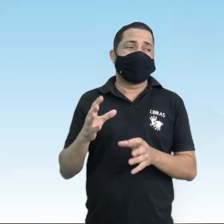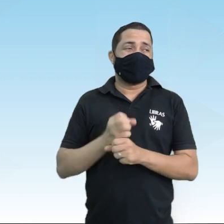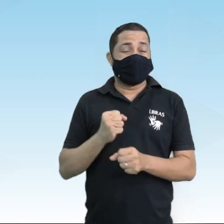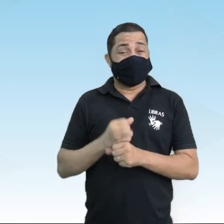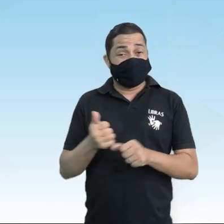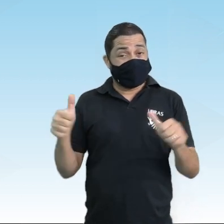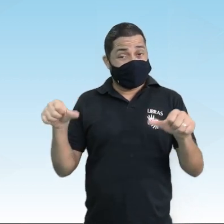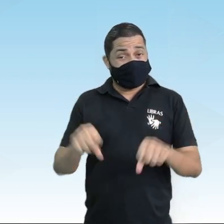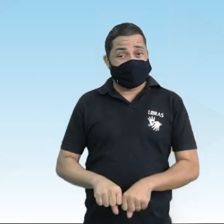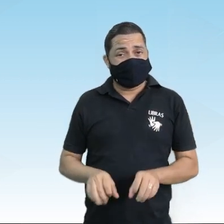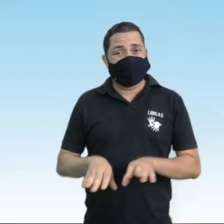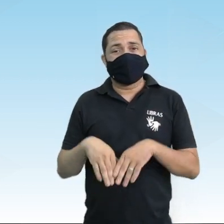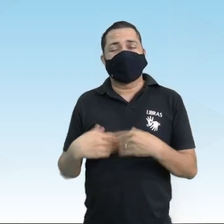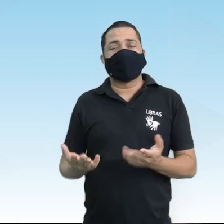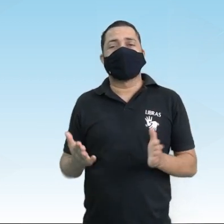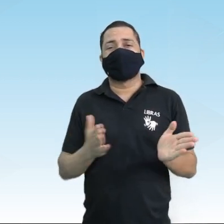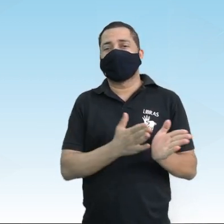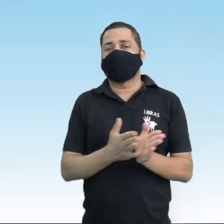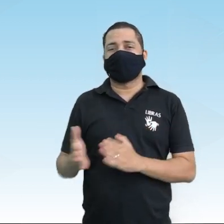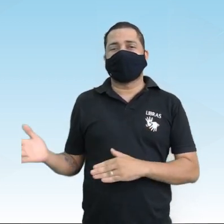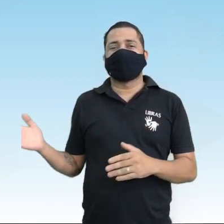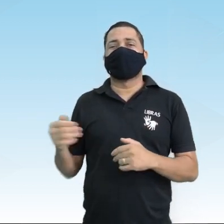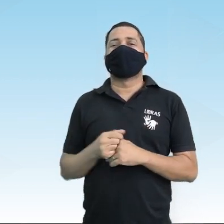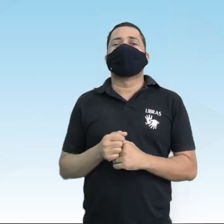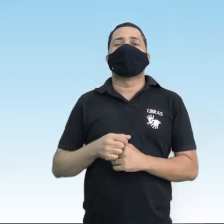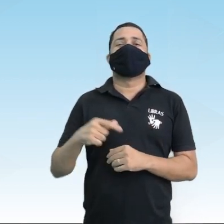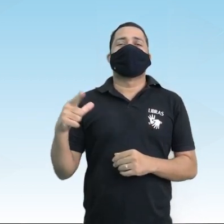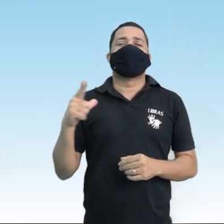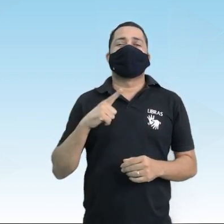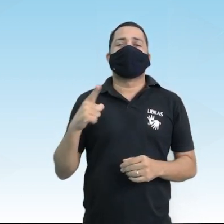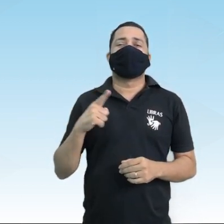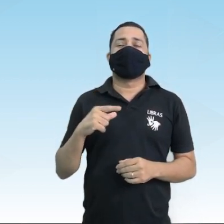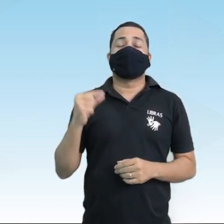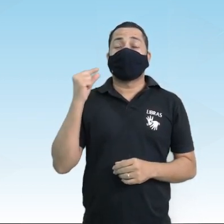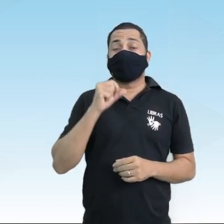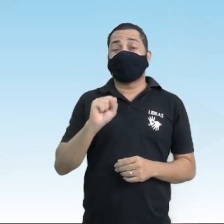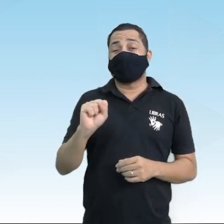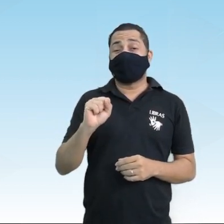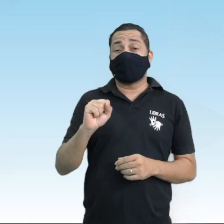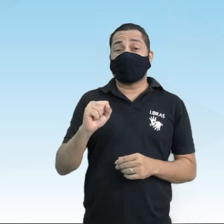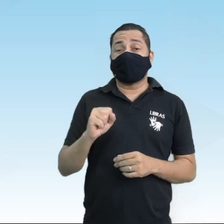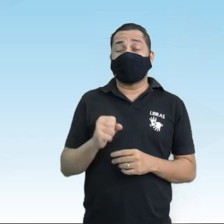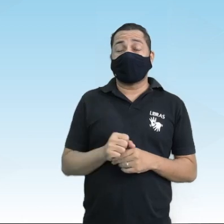Mas vai ser um período que Dom Pedro era muito pequeno, então ele não podia